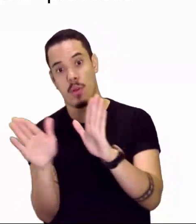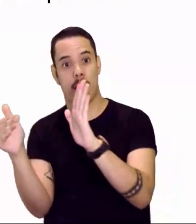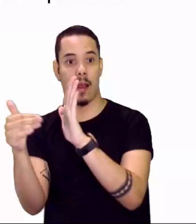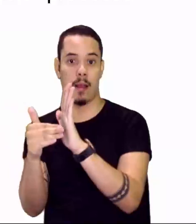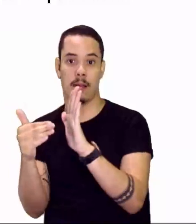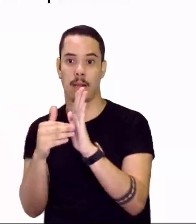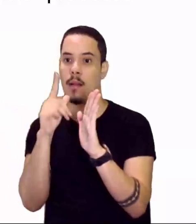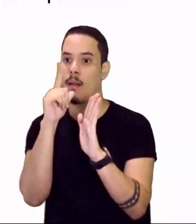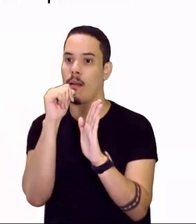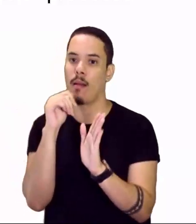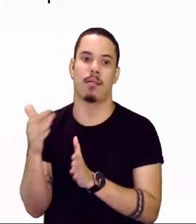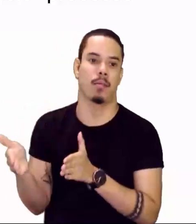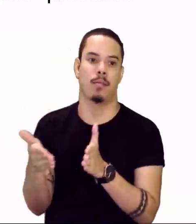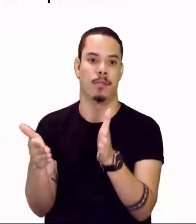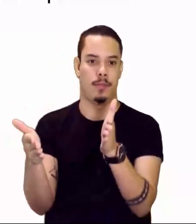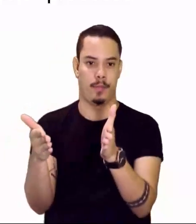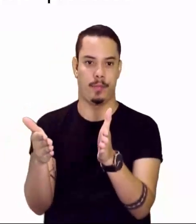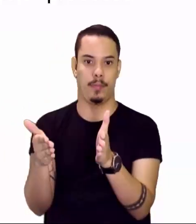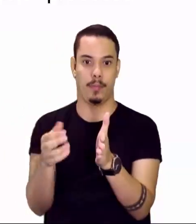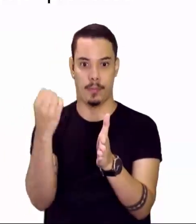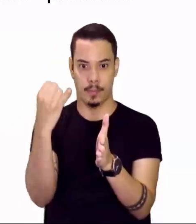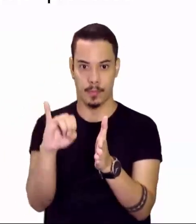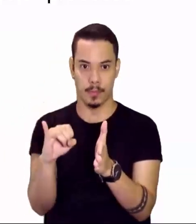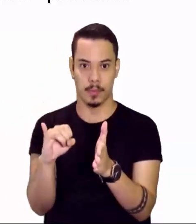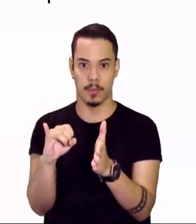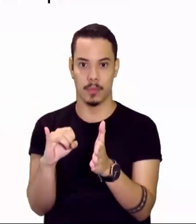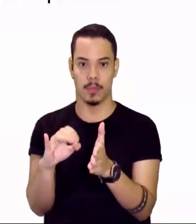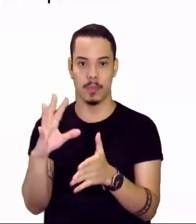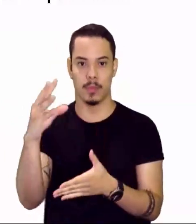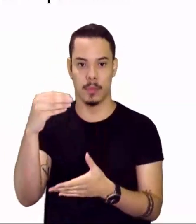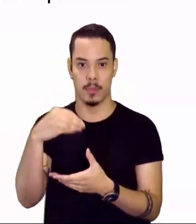rios. E, ao passar pelas...